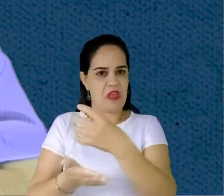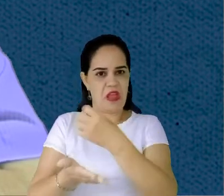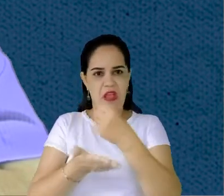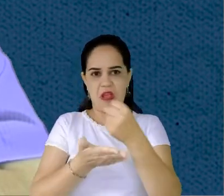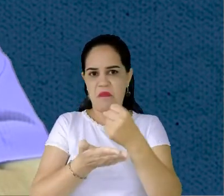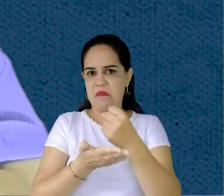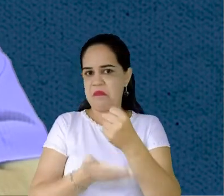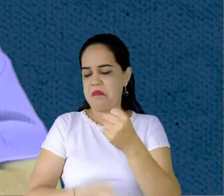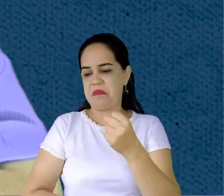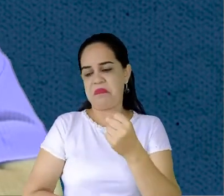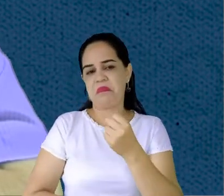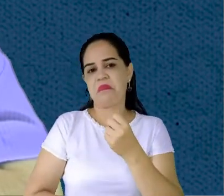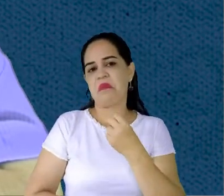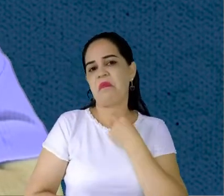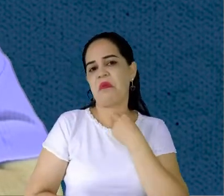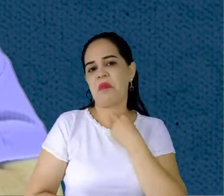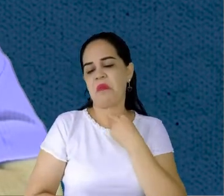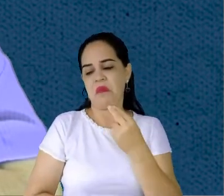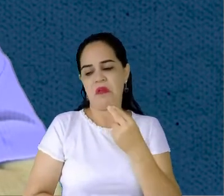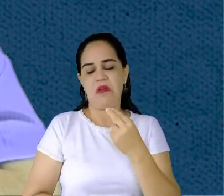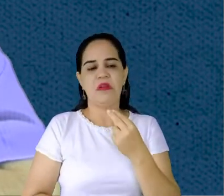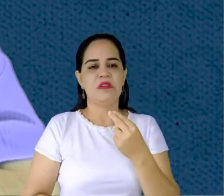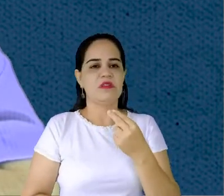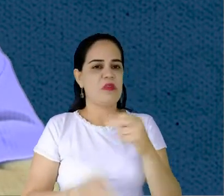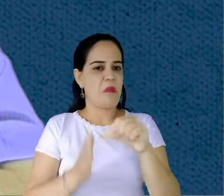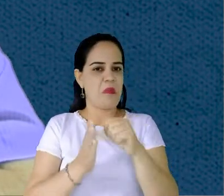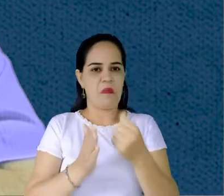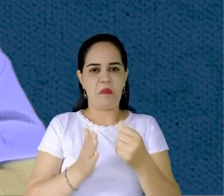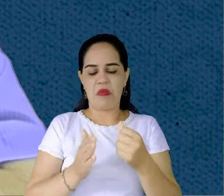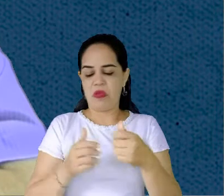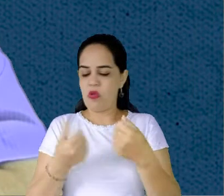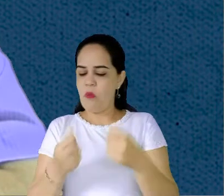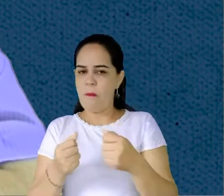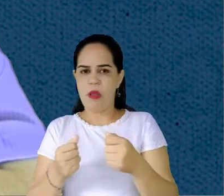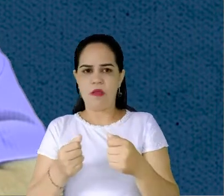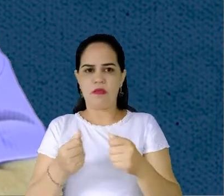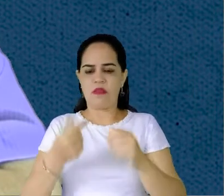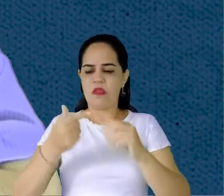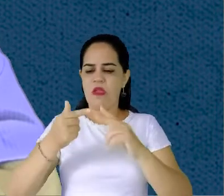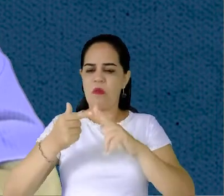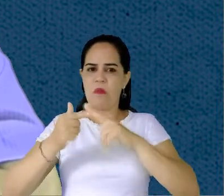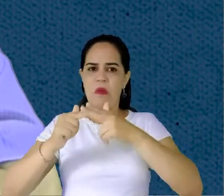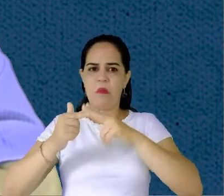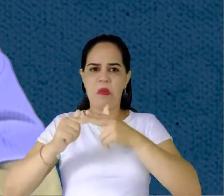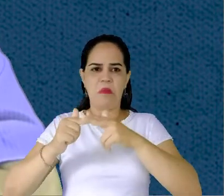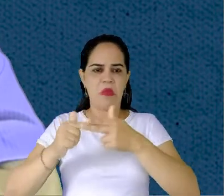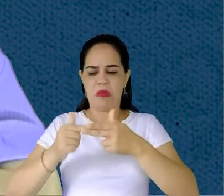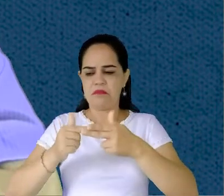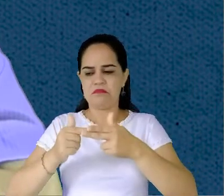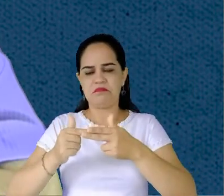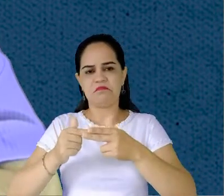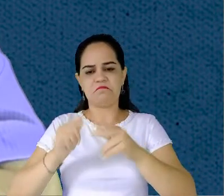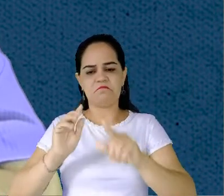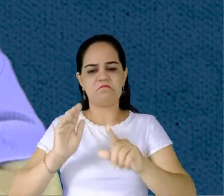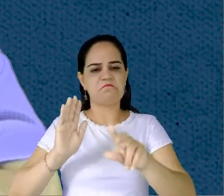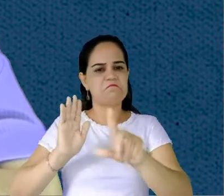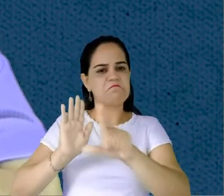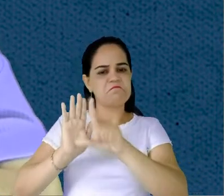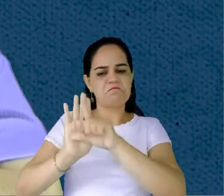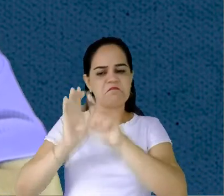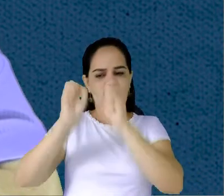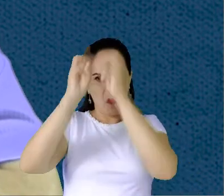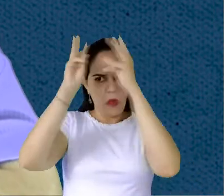Vós não podeis salvar-vos se não fordes circuncidados, como ordena a lei de